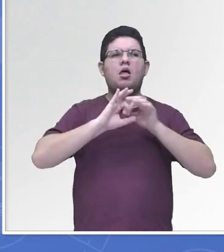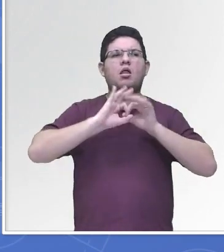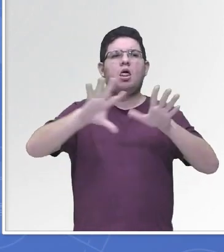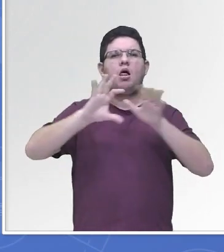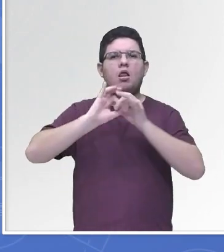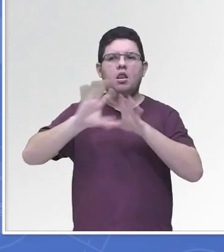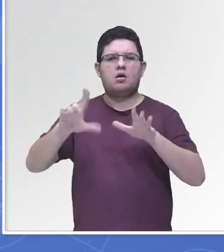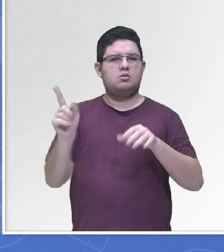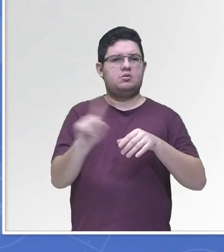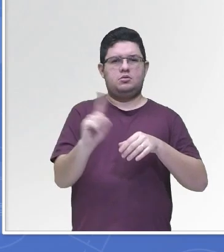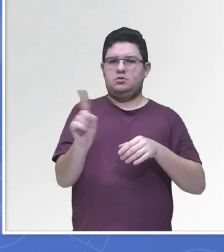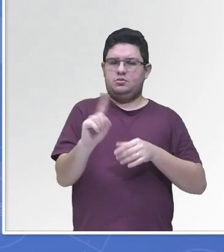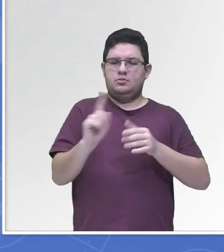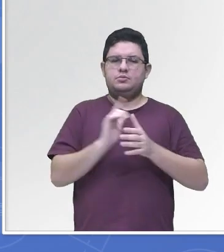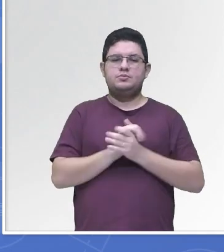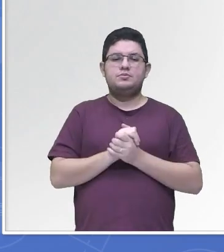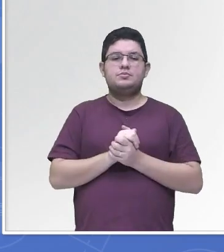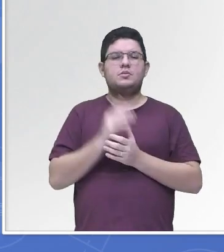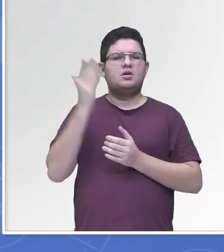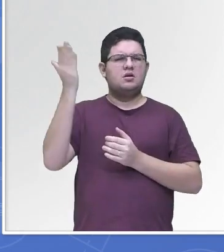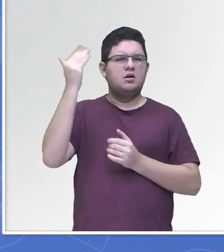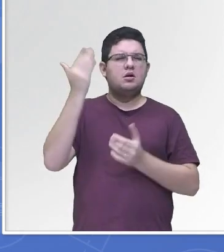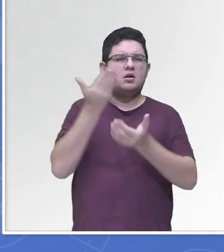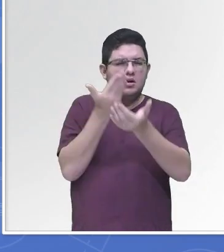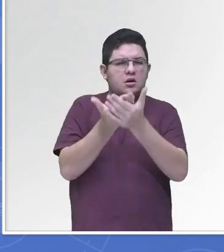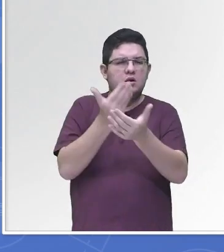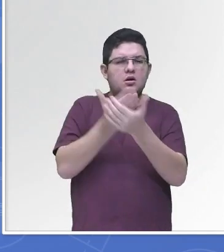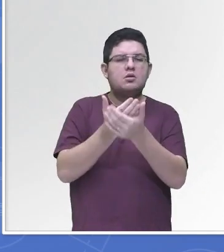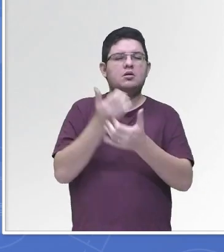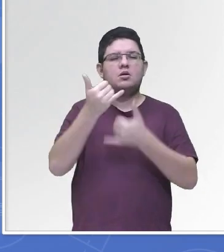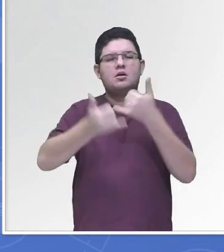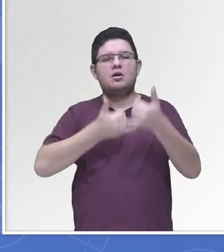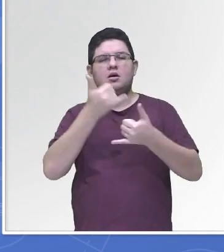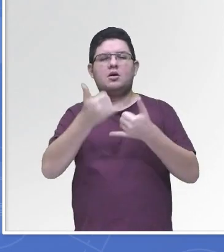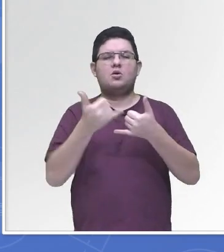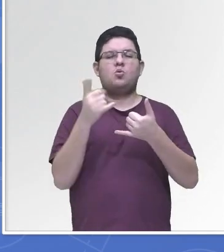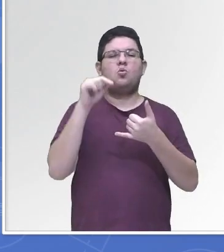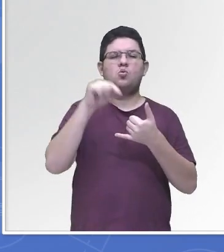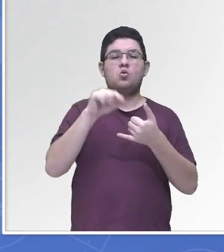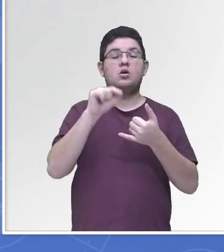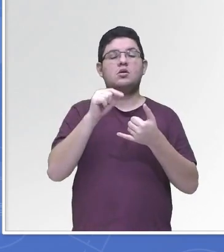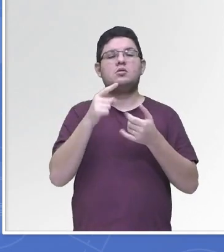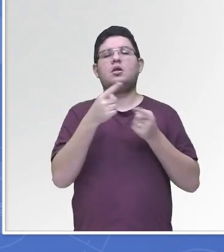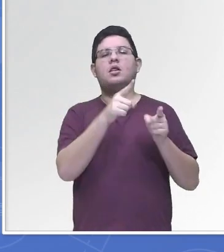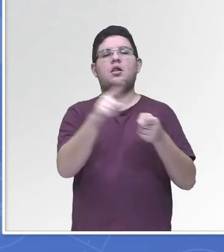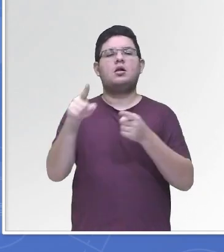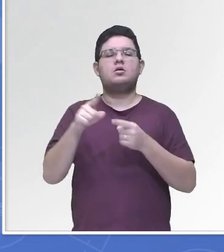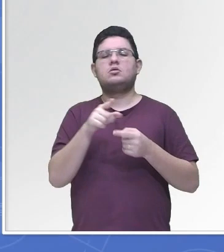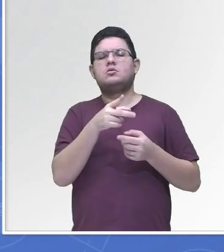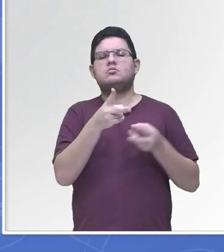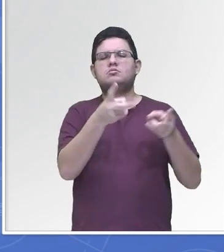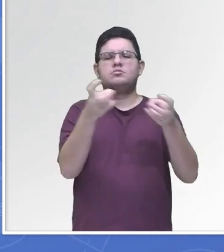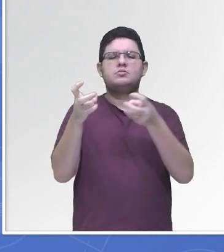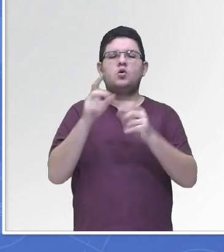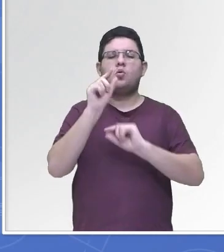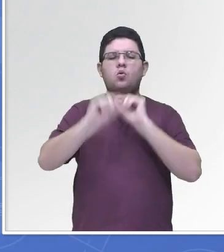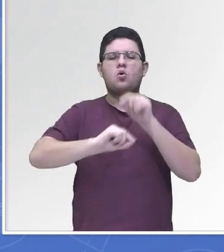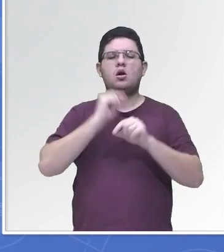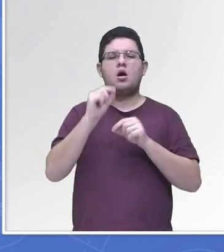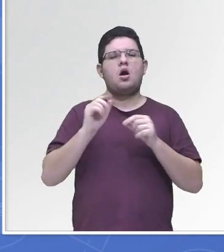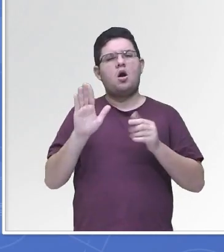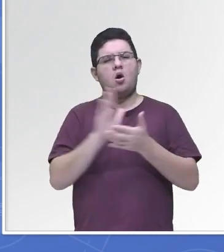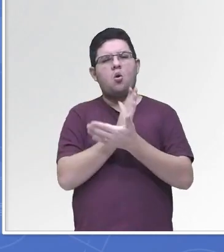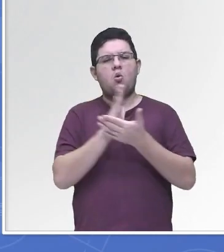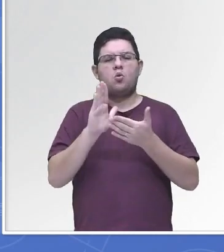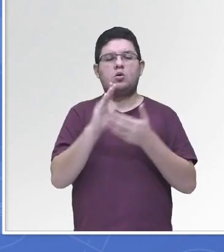vezes, eu brincava em sala de aula com os meus alunos dizendo para eles, muitas vezes eu percebo que parece que alguns animais pensam melhor do que a